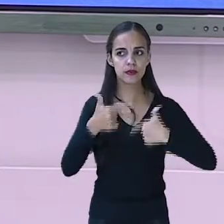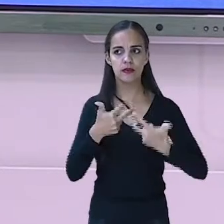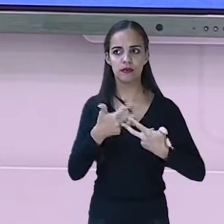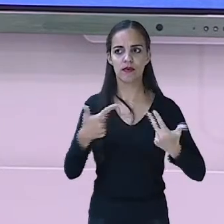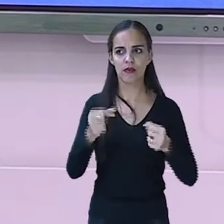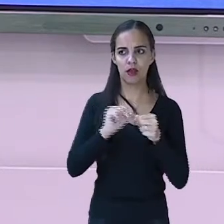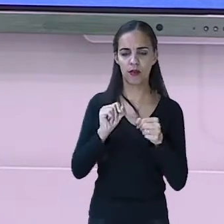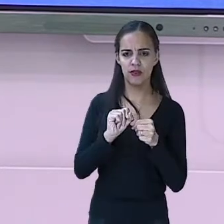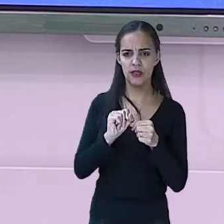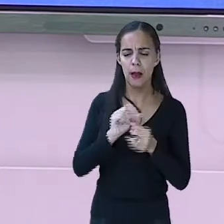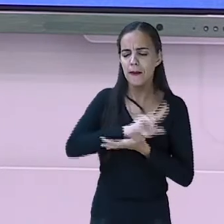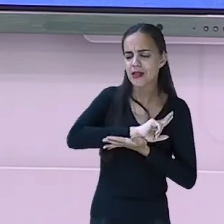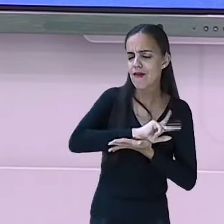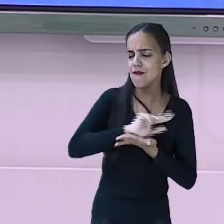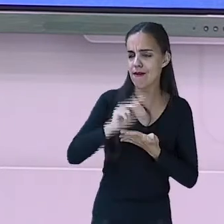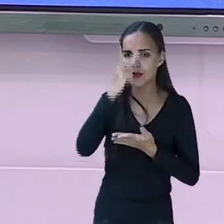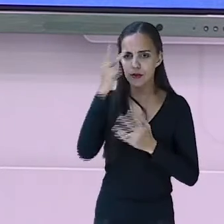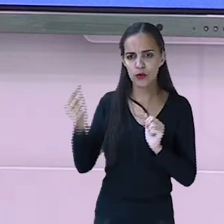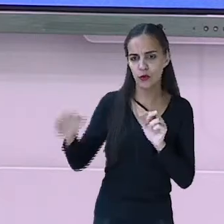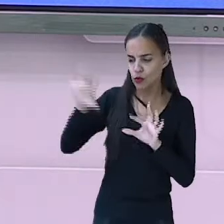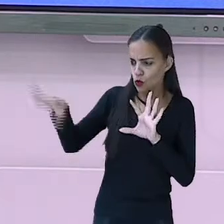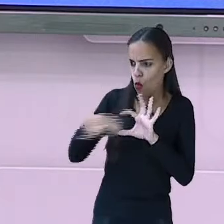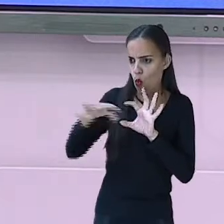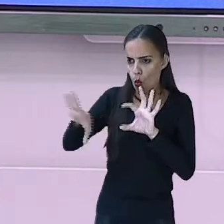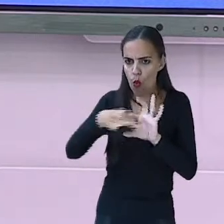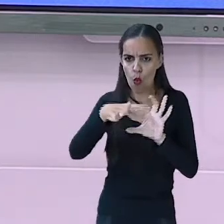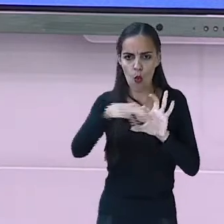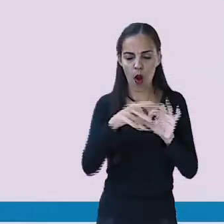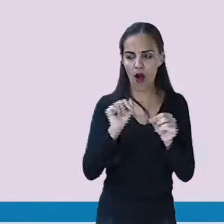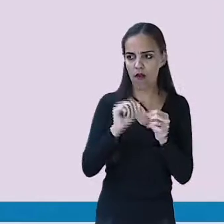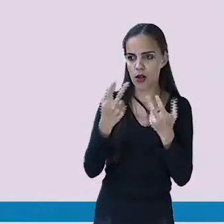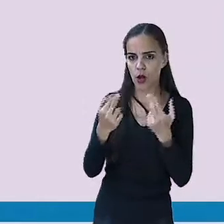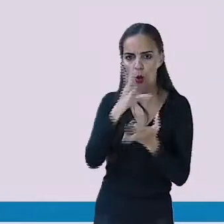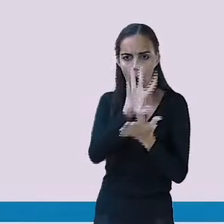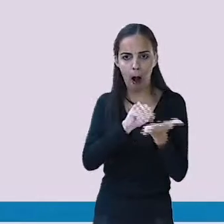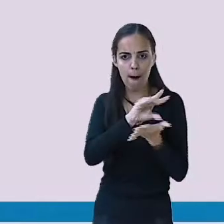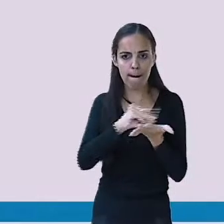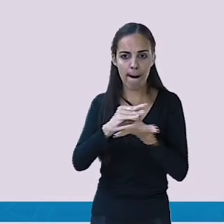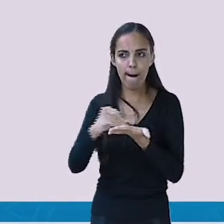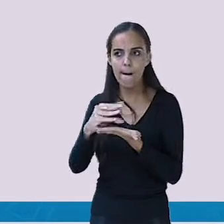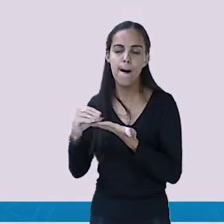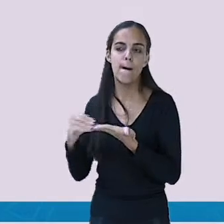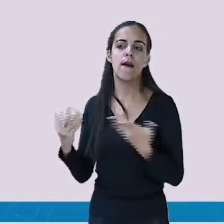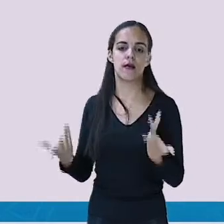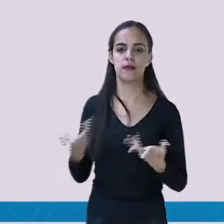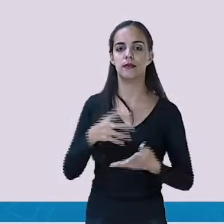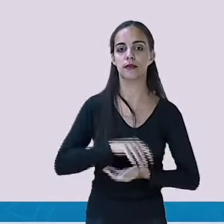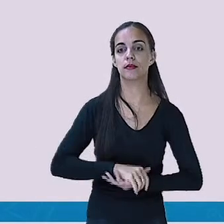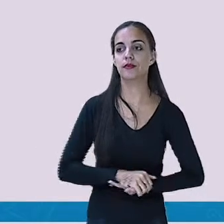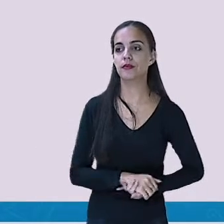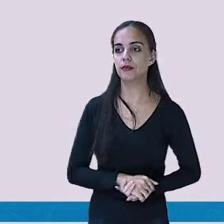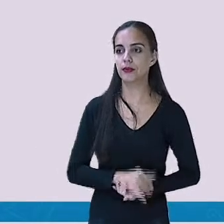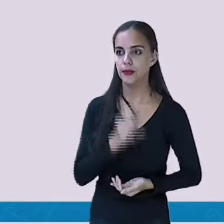para formar o nós. Olha as imagens que aparecem na tela aí para